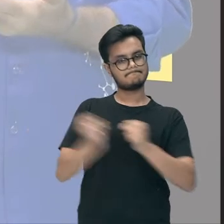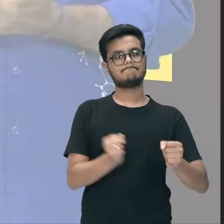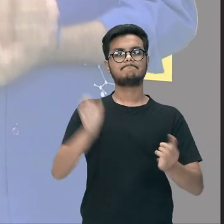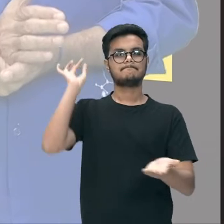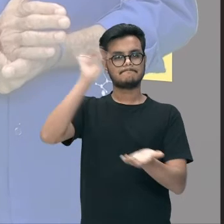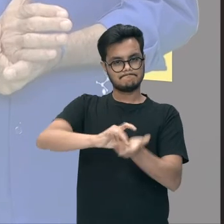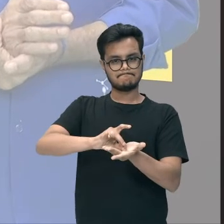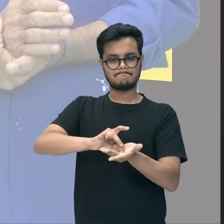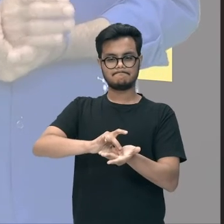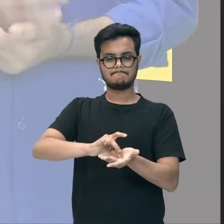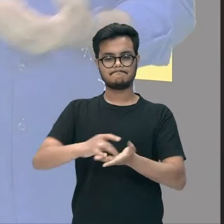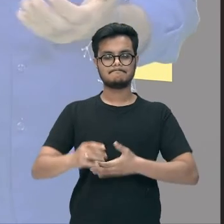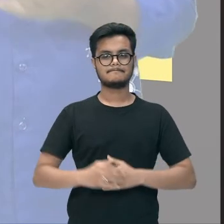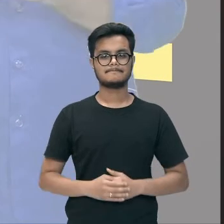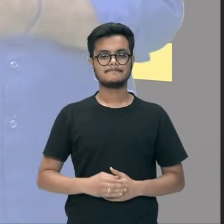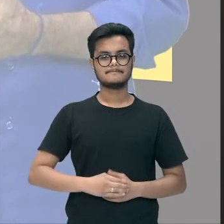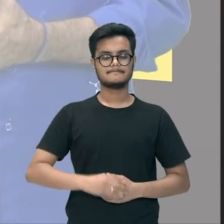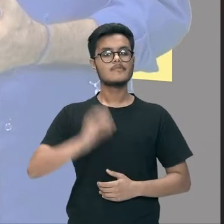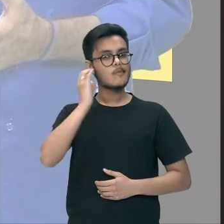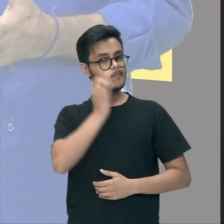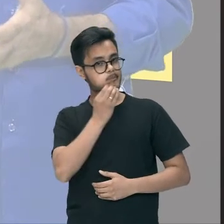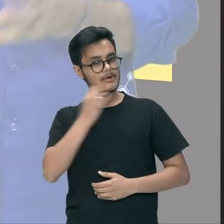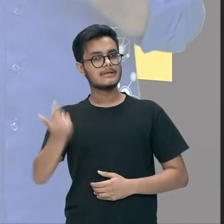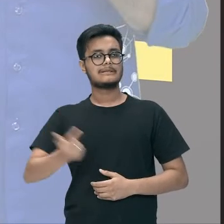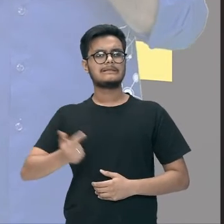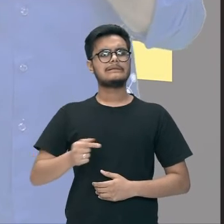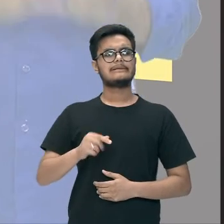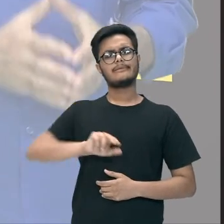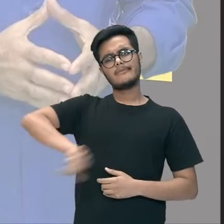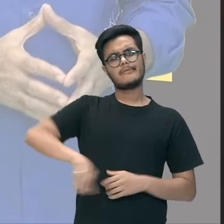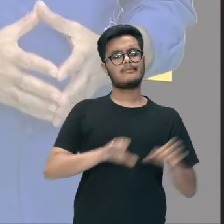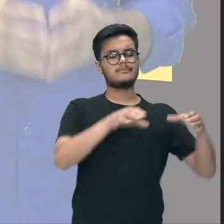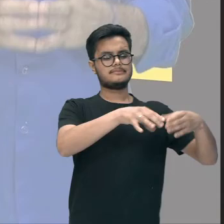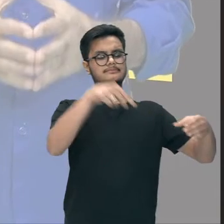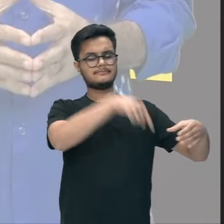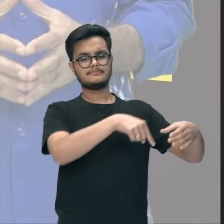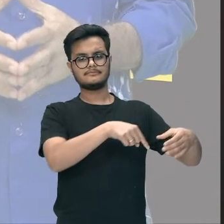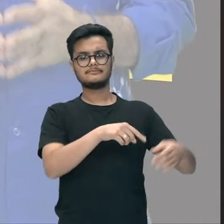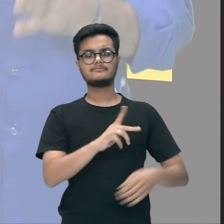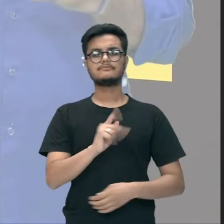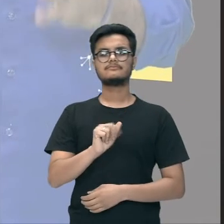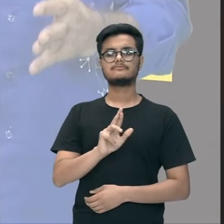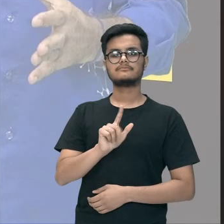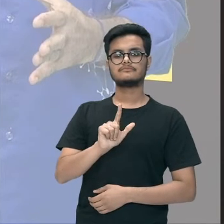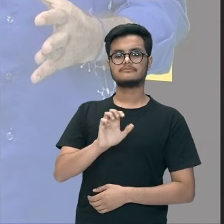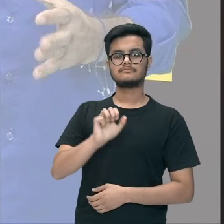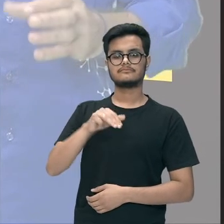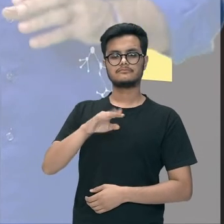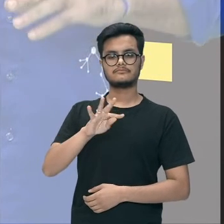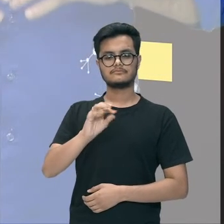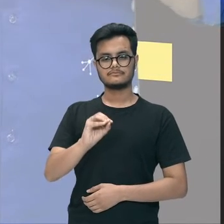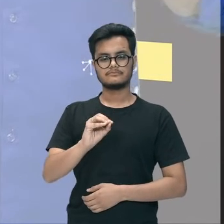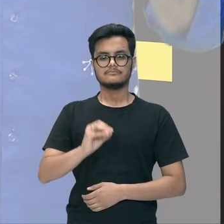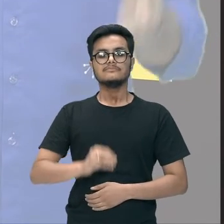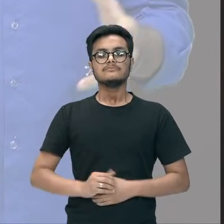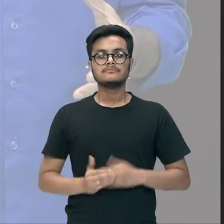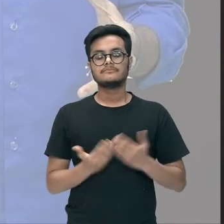do imperador e não no parlamento, como deveria funcionar num sistema parlamentarista.